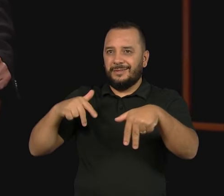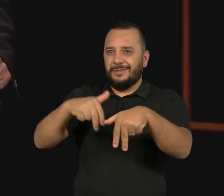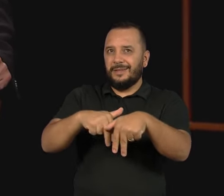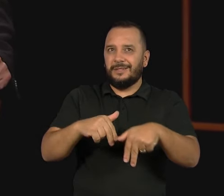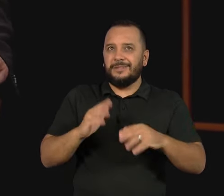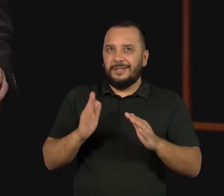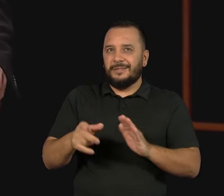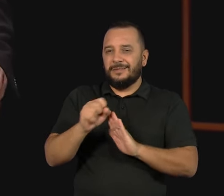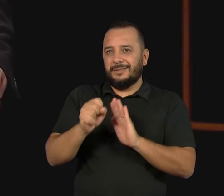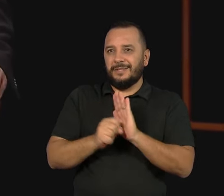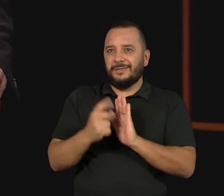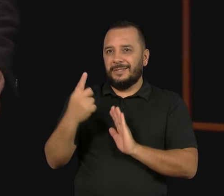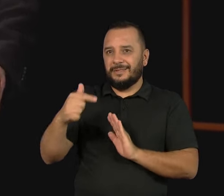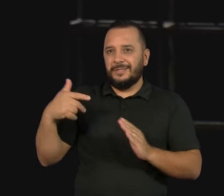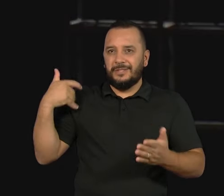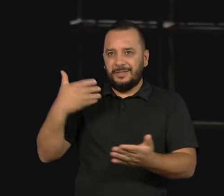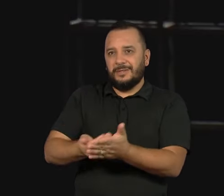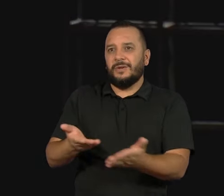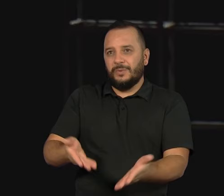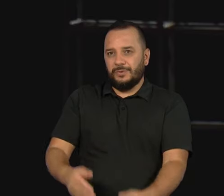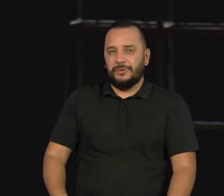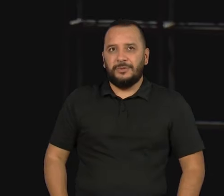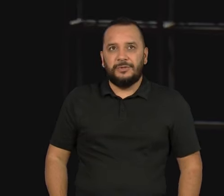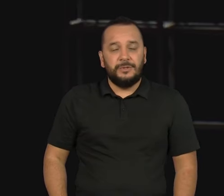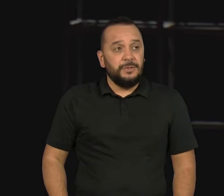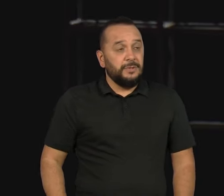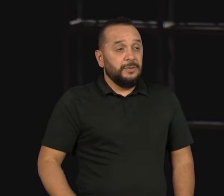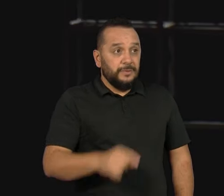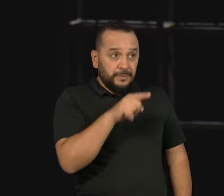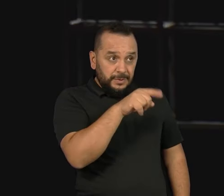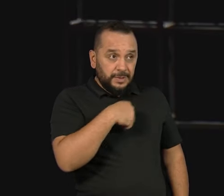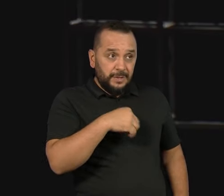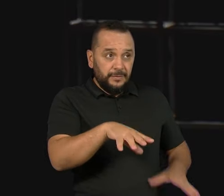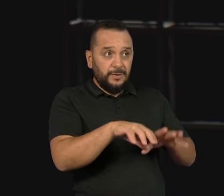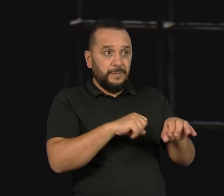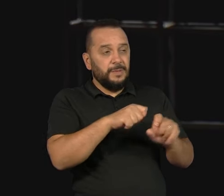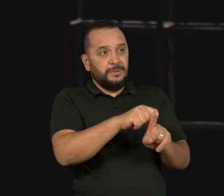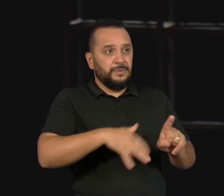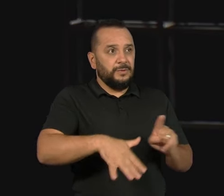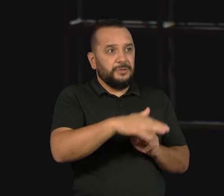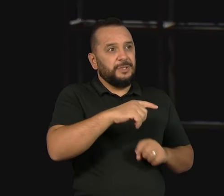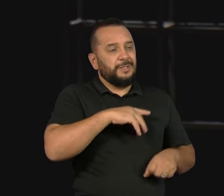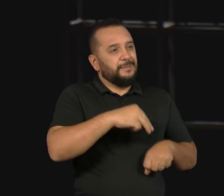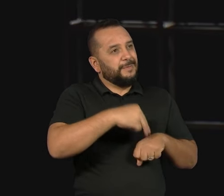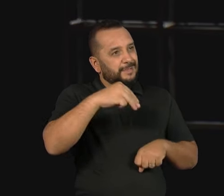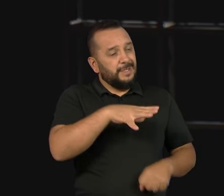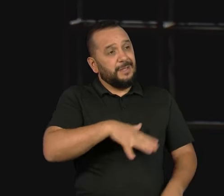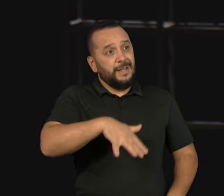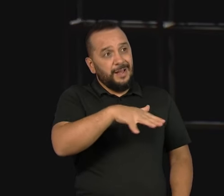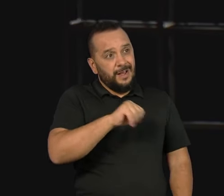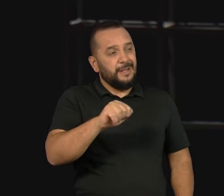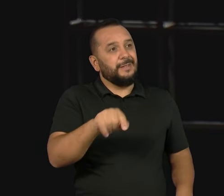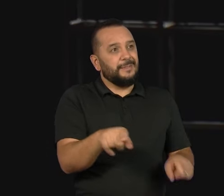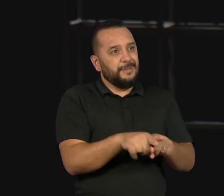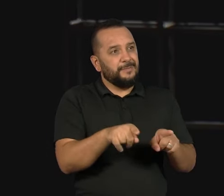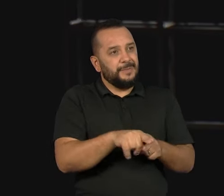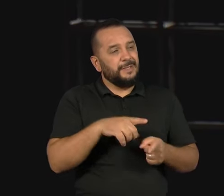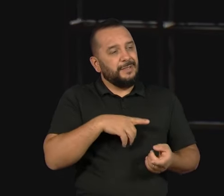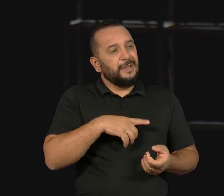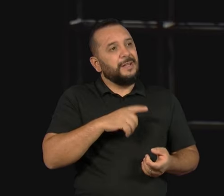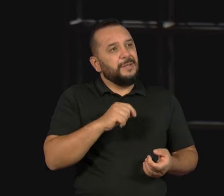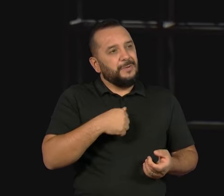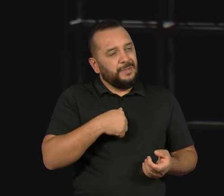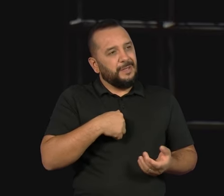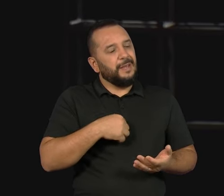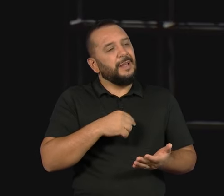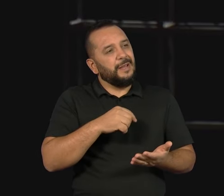XVII. Perfeito. E como você falou, você é formado em Sociologia, tem mestrado na área e a sua dissertação foi sobre a